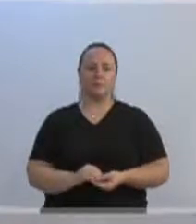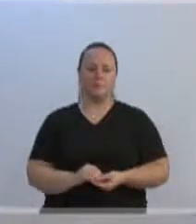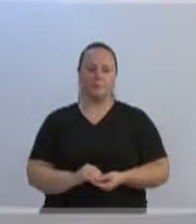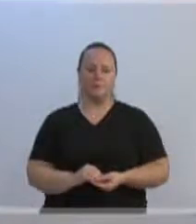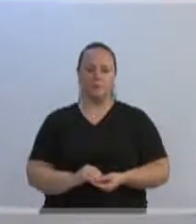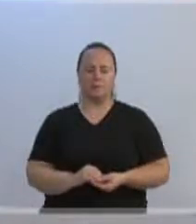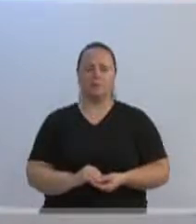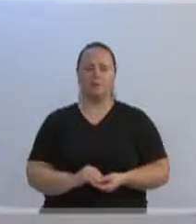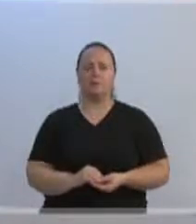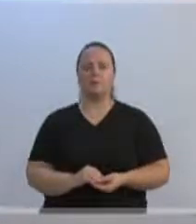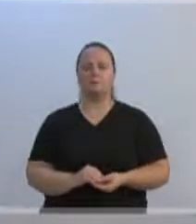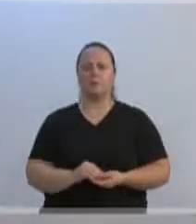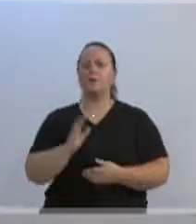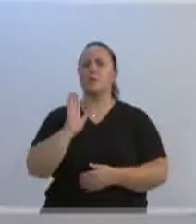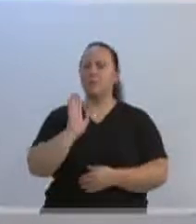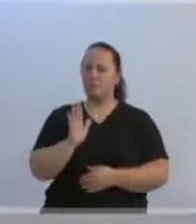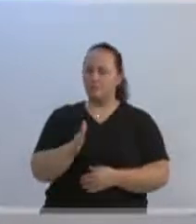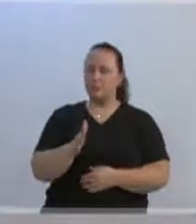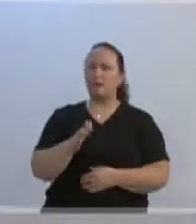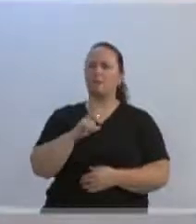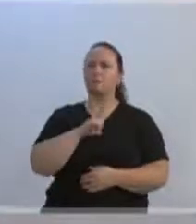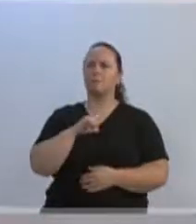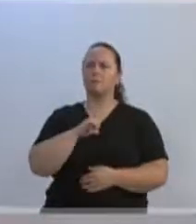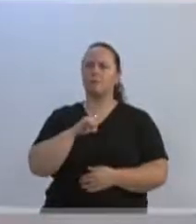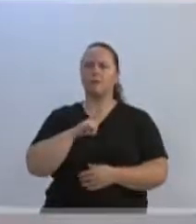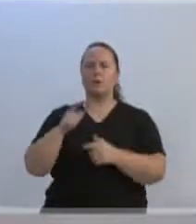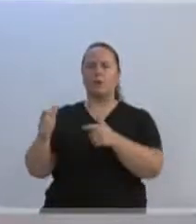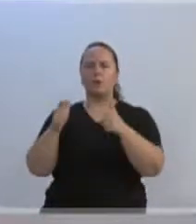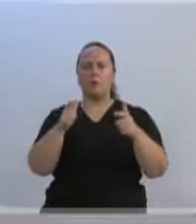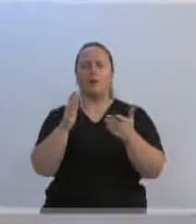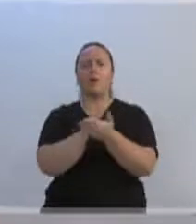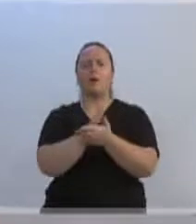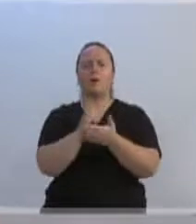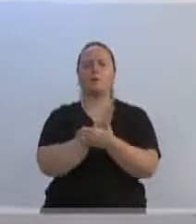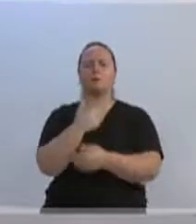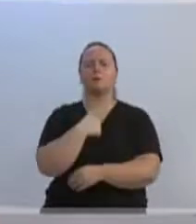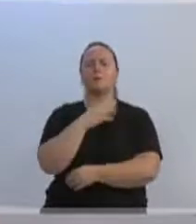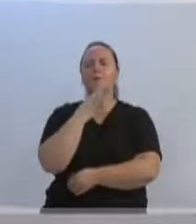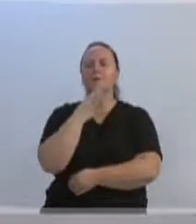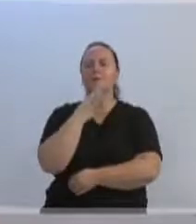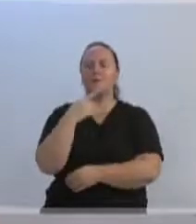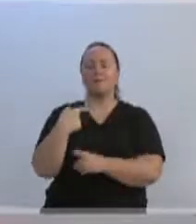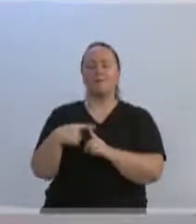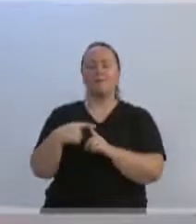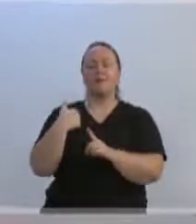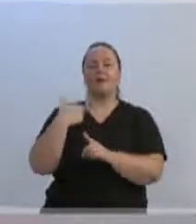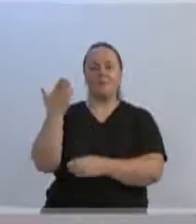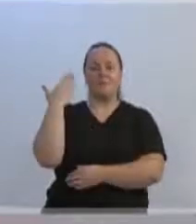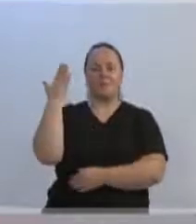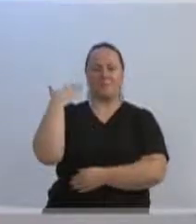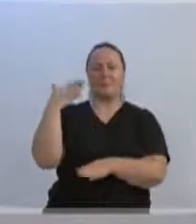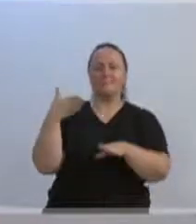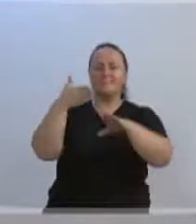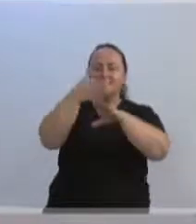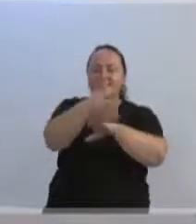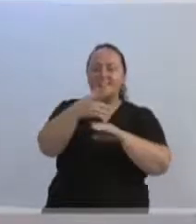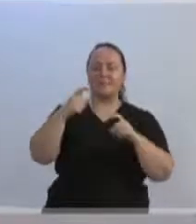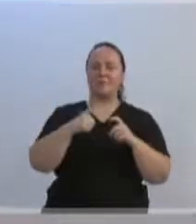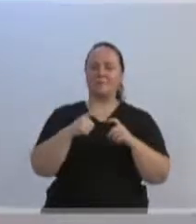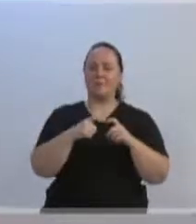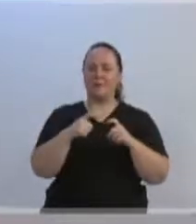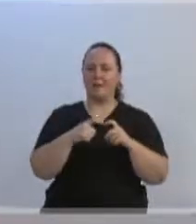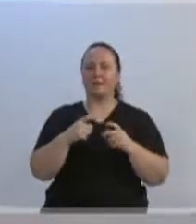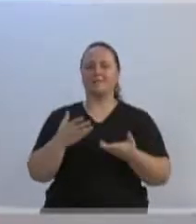a seu walter que é ter a oportunidade de conhecer enquanto era médico lá do sf rubens